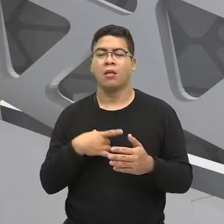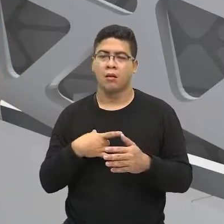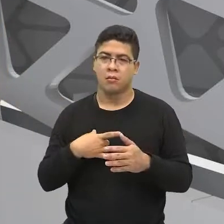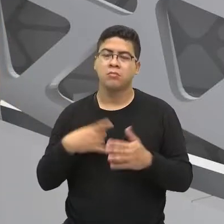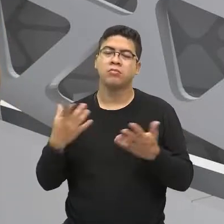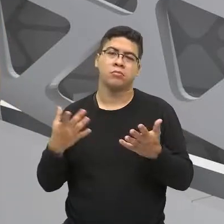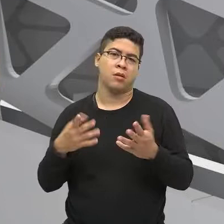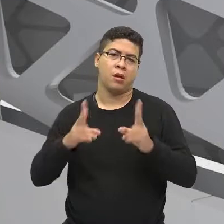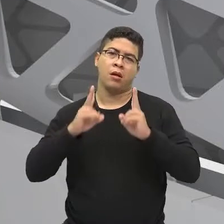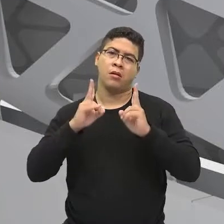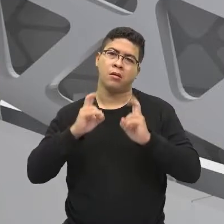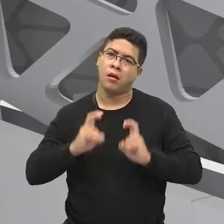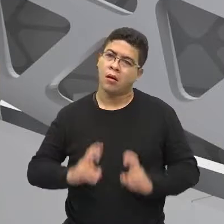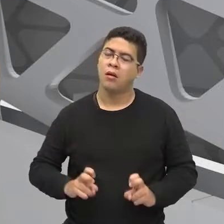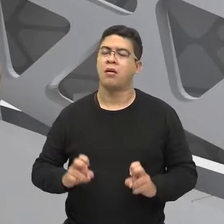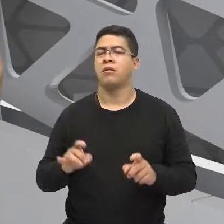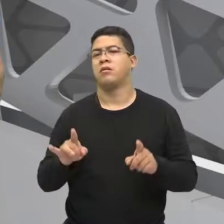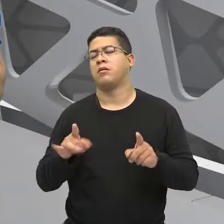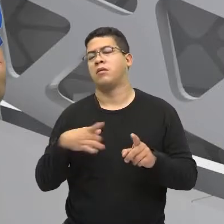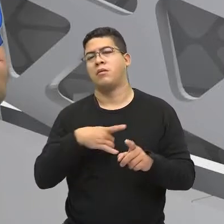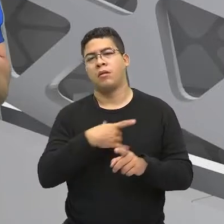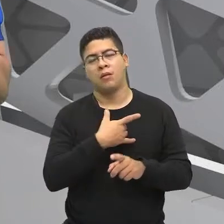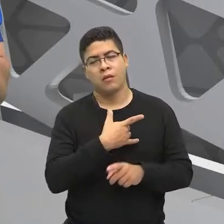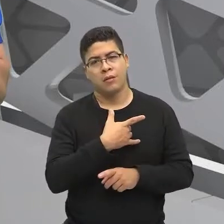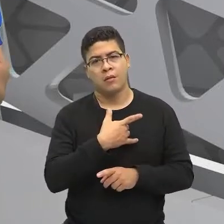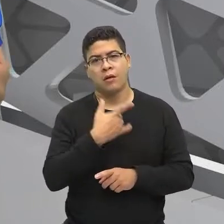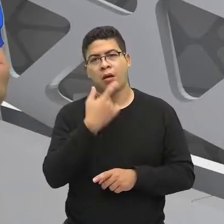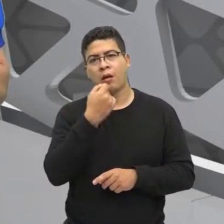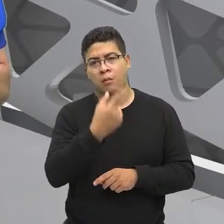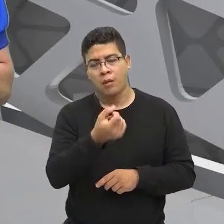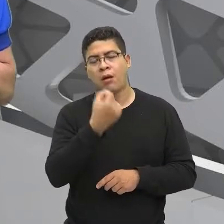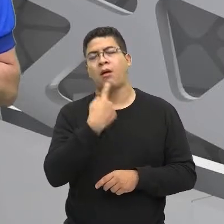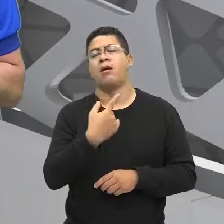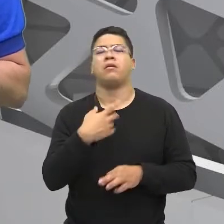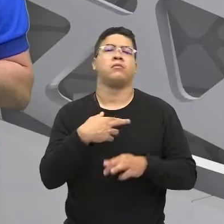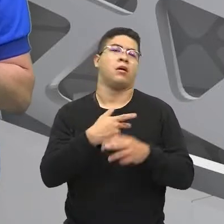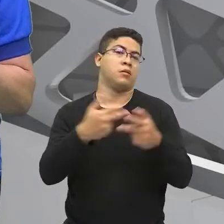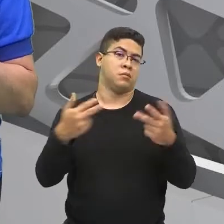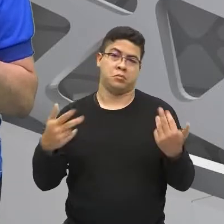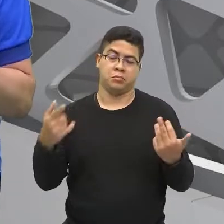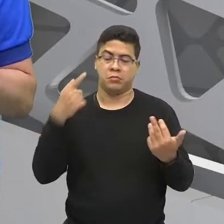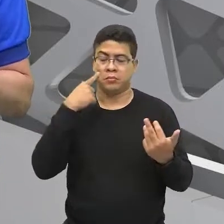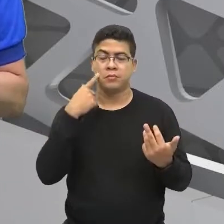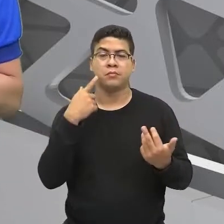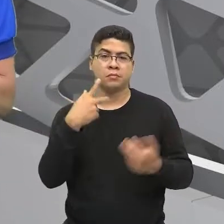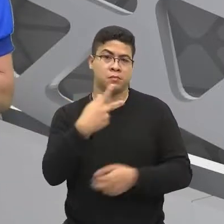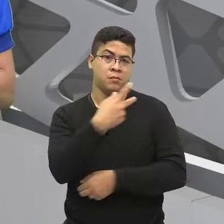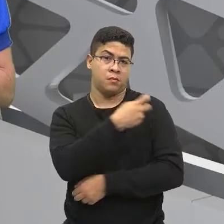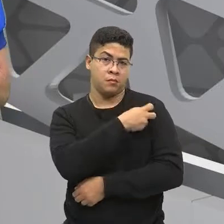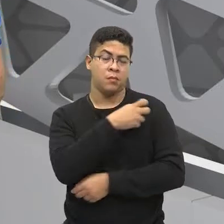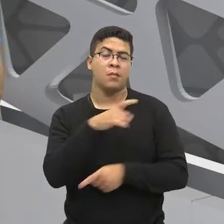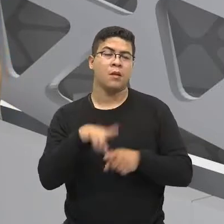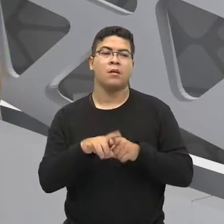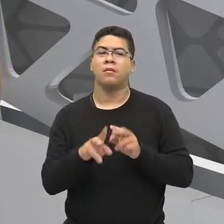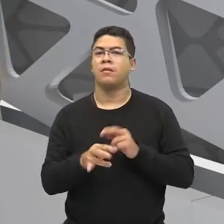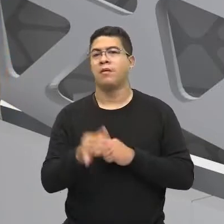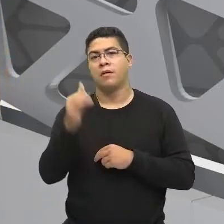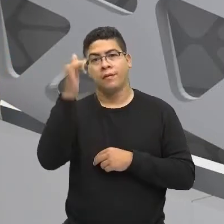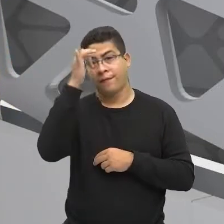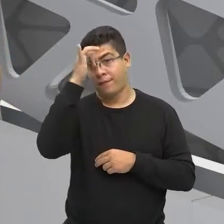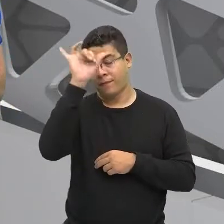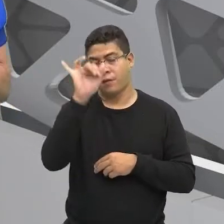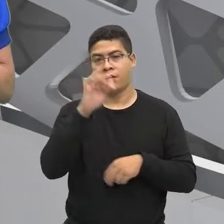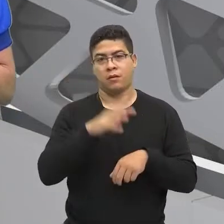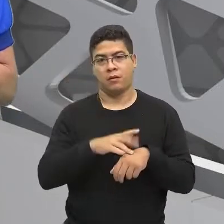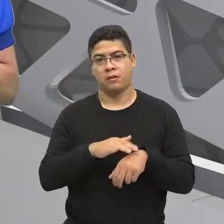recursos para o tratamento, mas na época estava com tuberculose, que a maioria, né, deles,